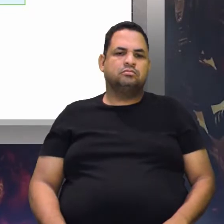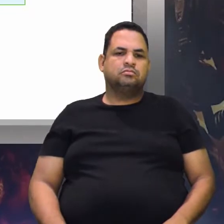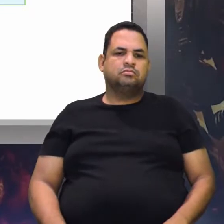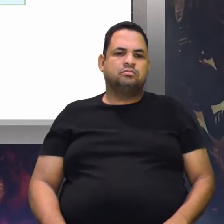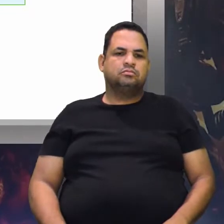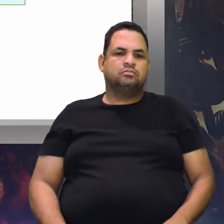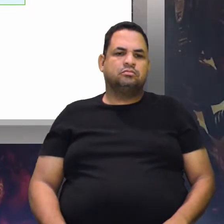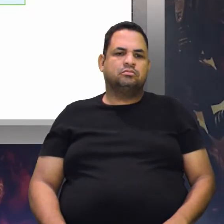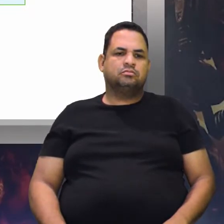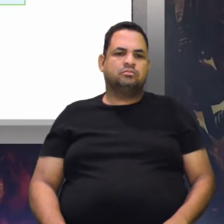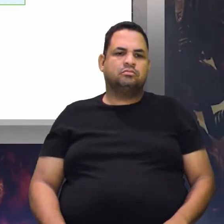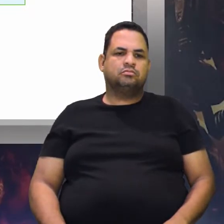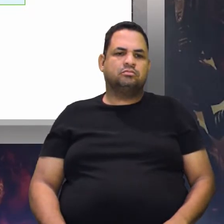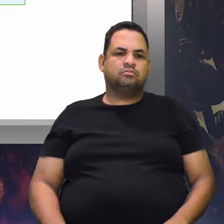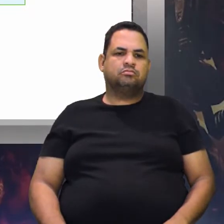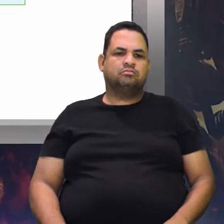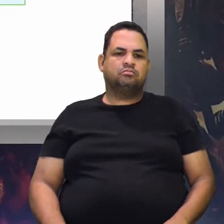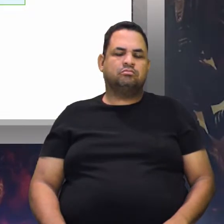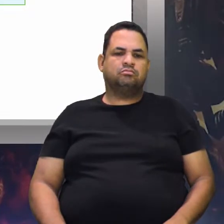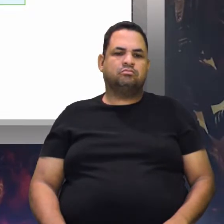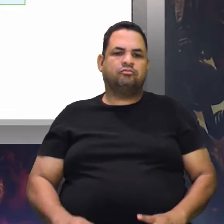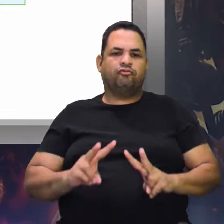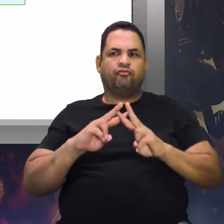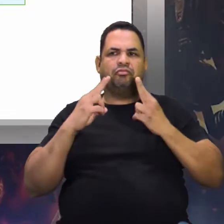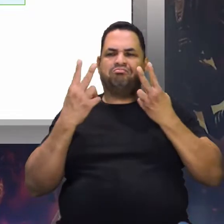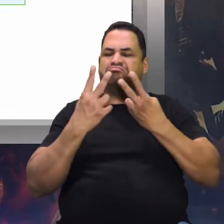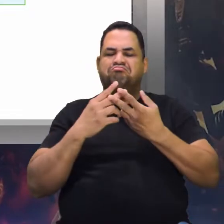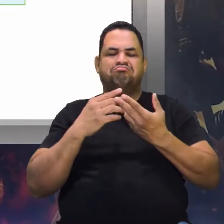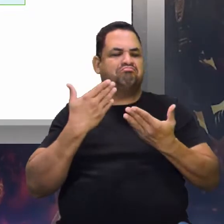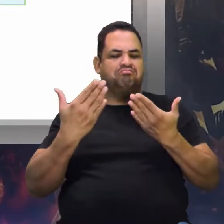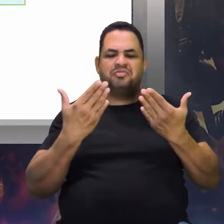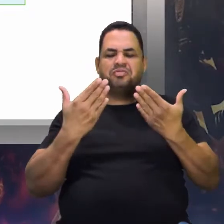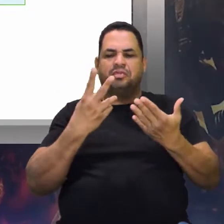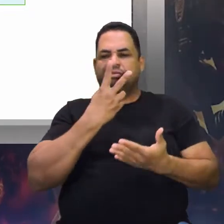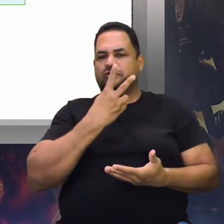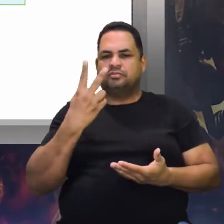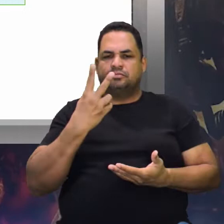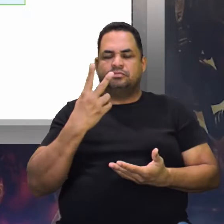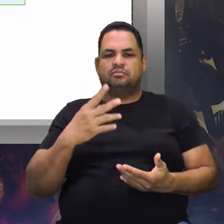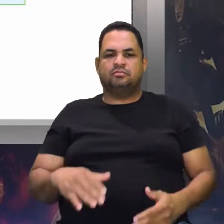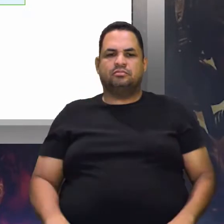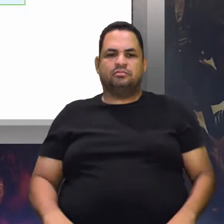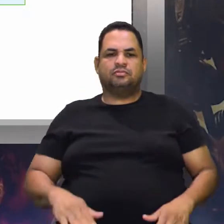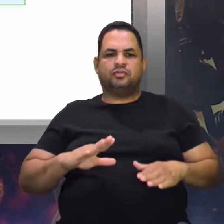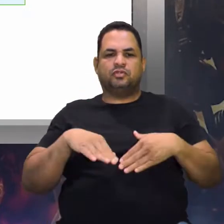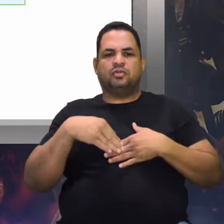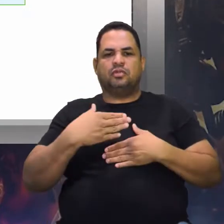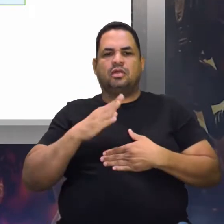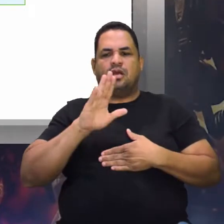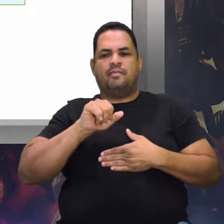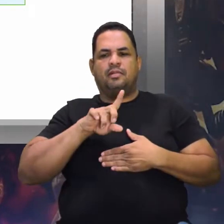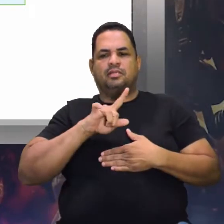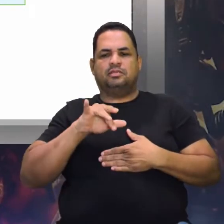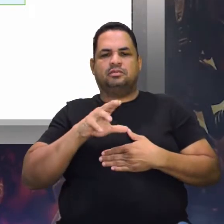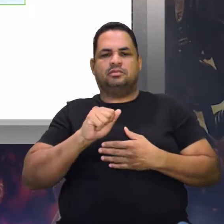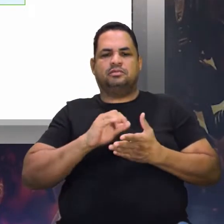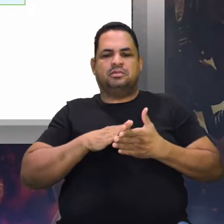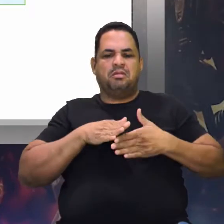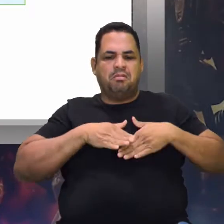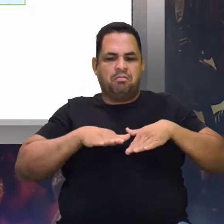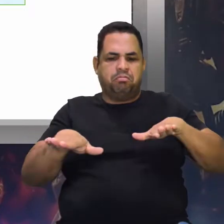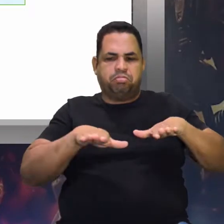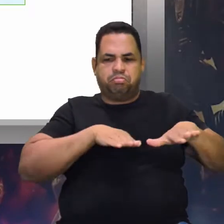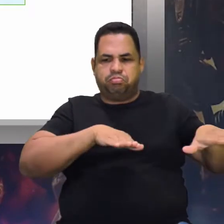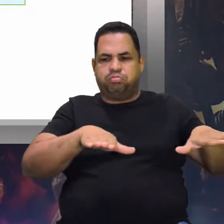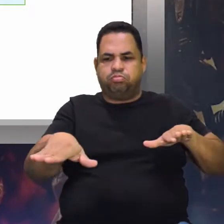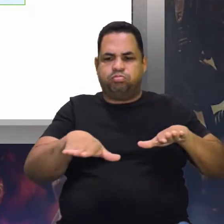d'água não tem nem comparação, né? Quando o rio Amazonas enche, que ele vaza para tudo quanto é canto, não tem